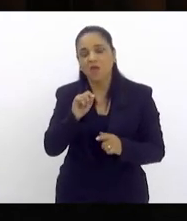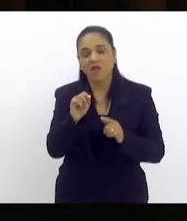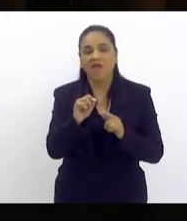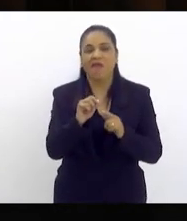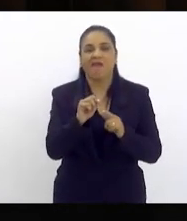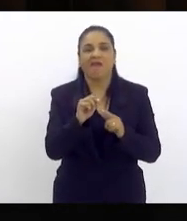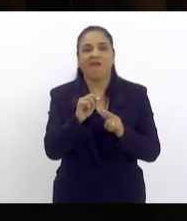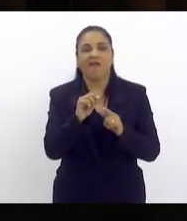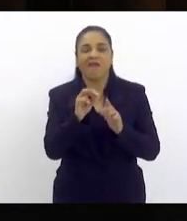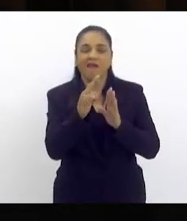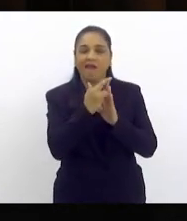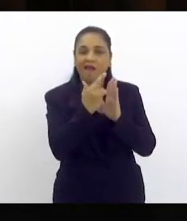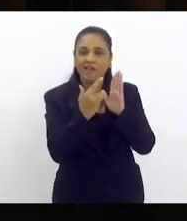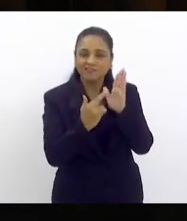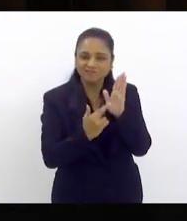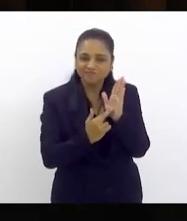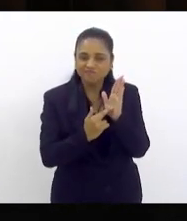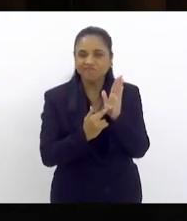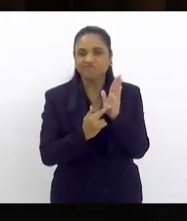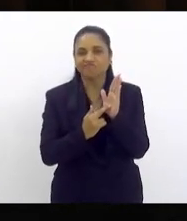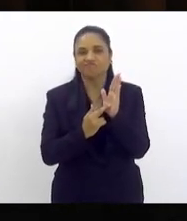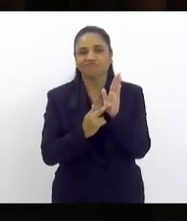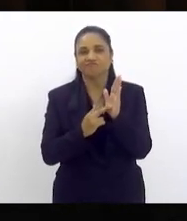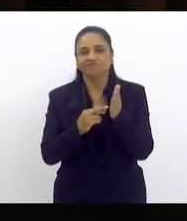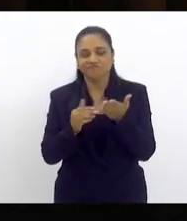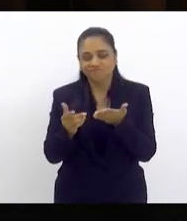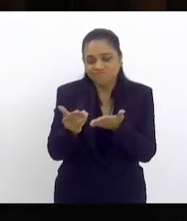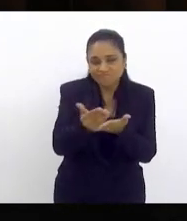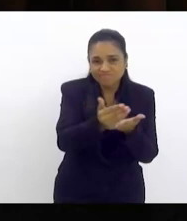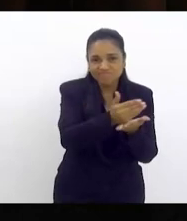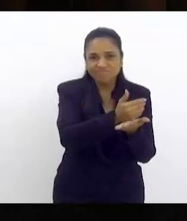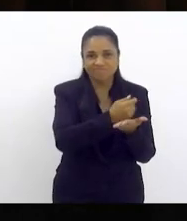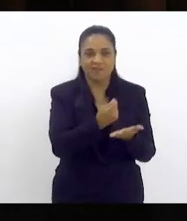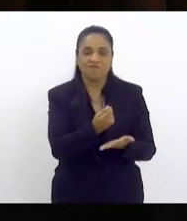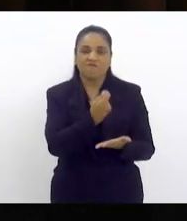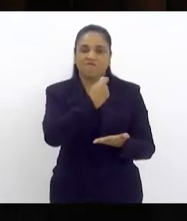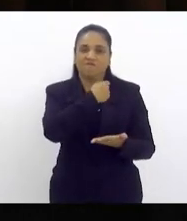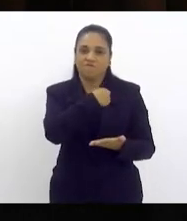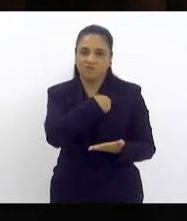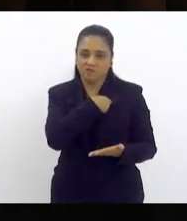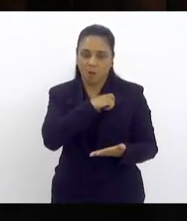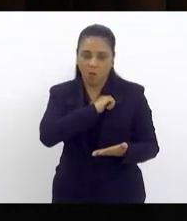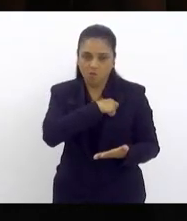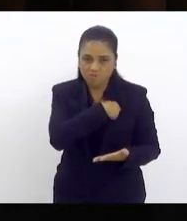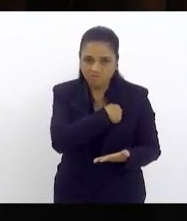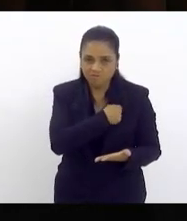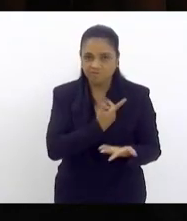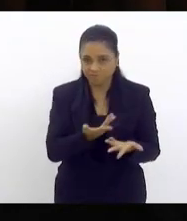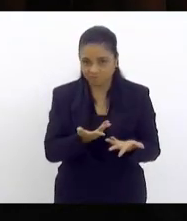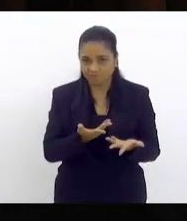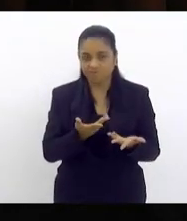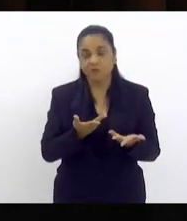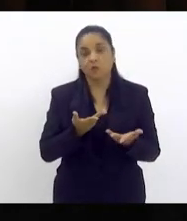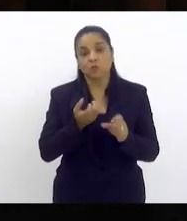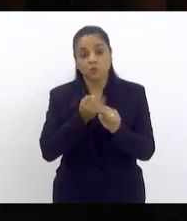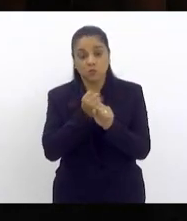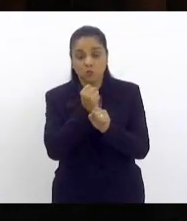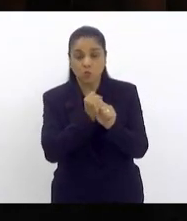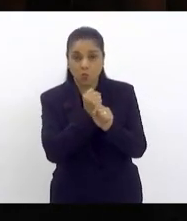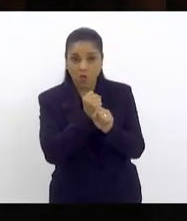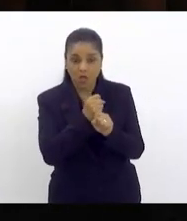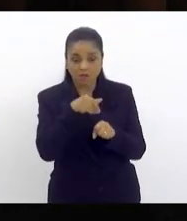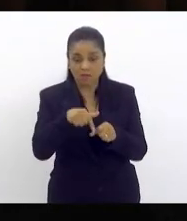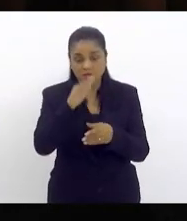recuperação fiscal. Isso, deputado Flávio Serafini, que nós, no ano que foi votado nesta